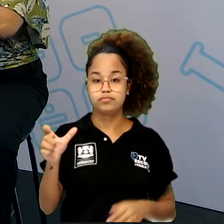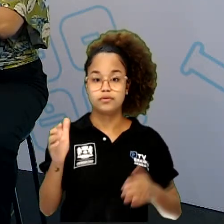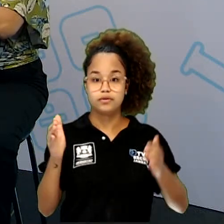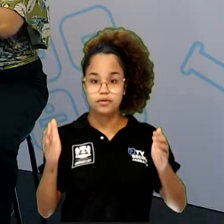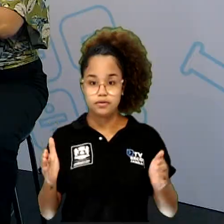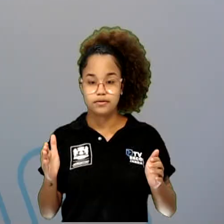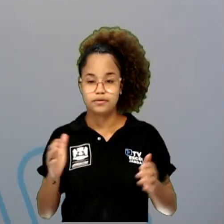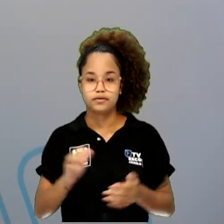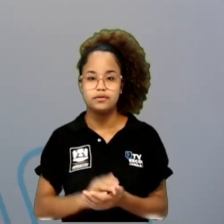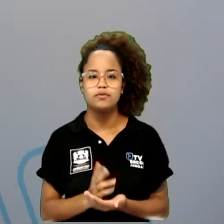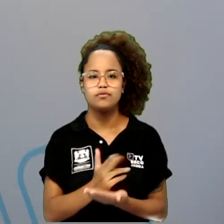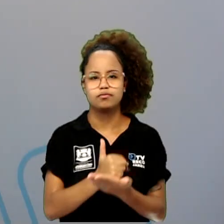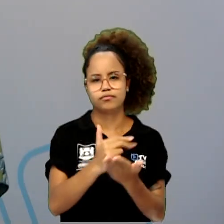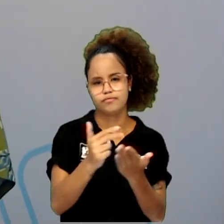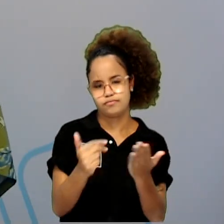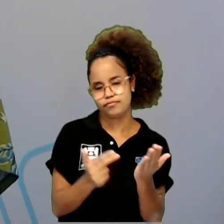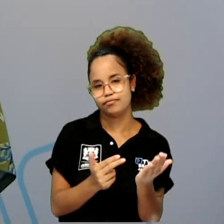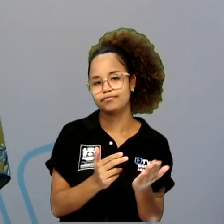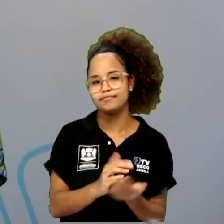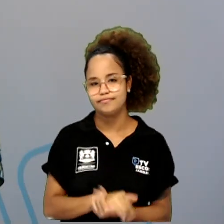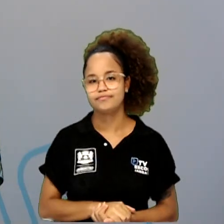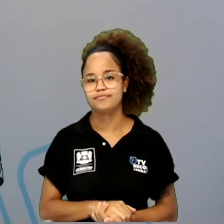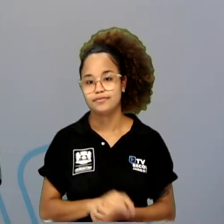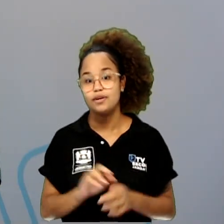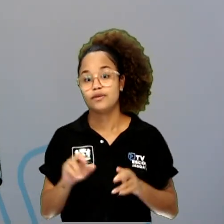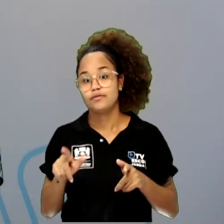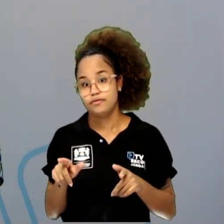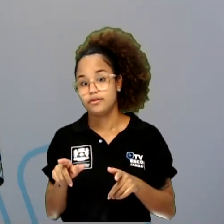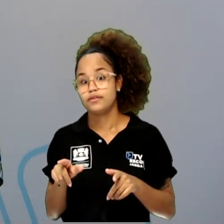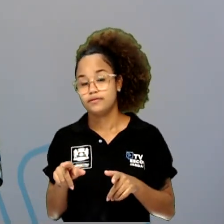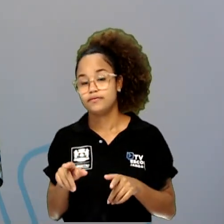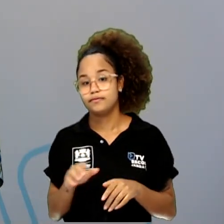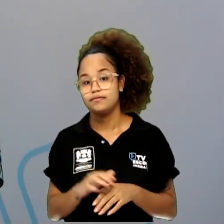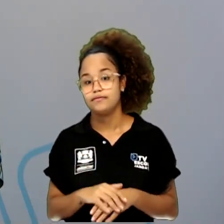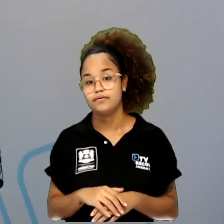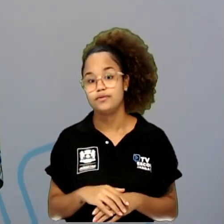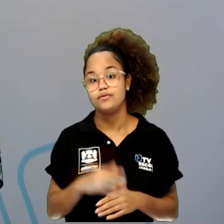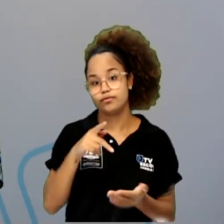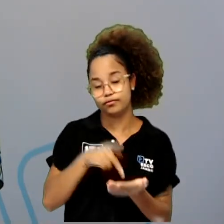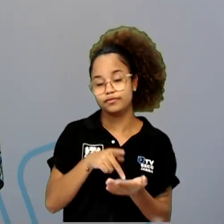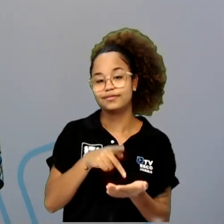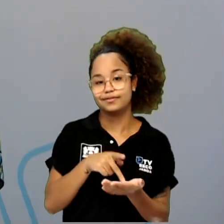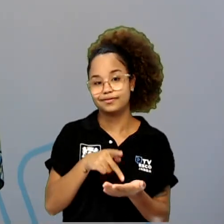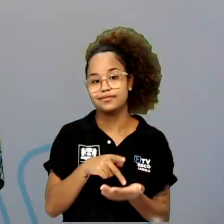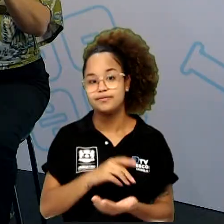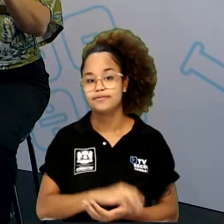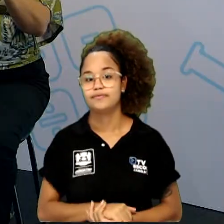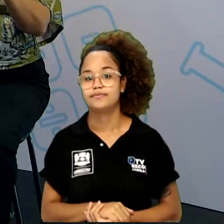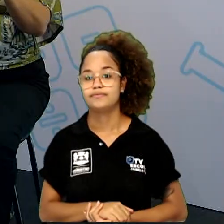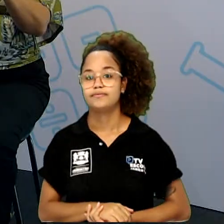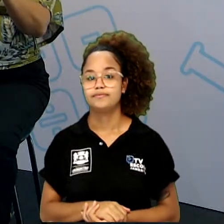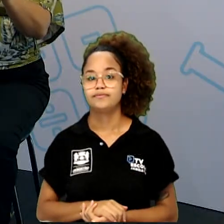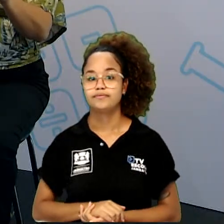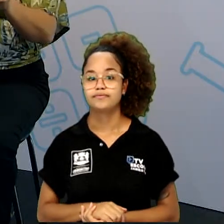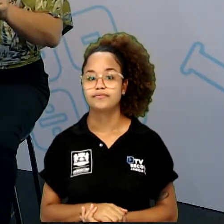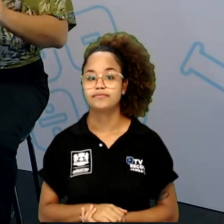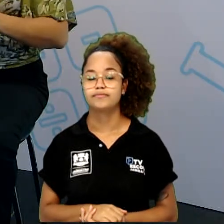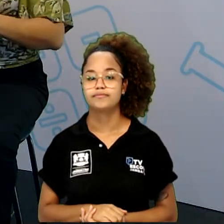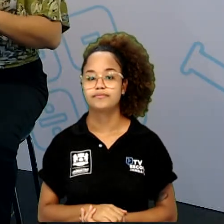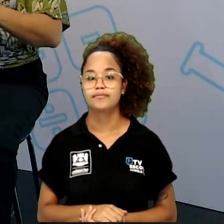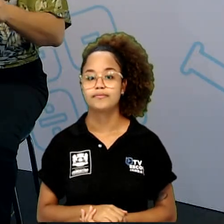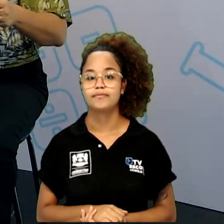Numa ilustração, num desenho, né, do timbu, diferente do timbu verdadeiro, né, do timbu original,